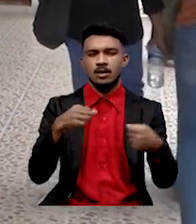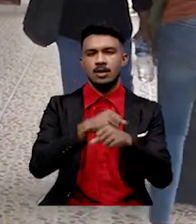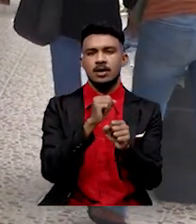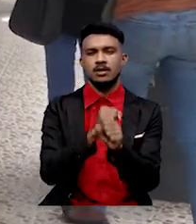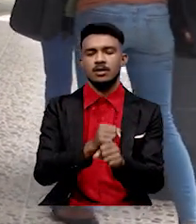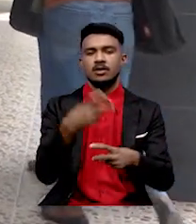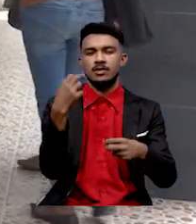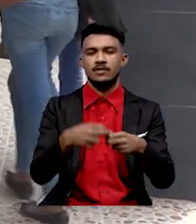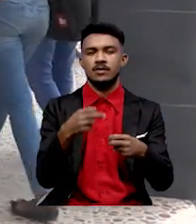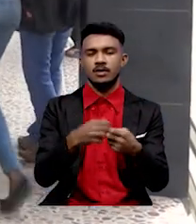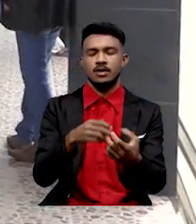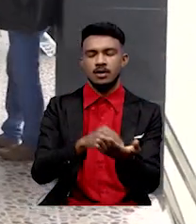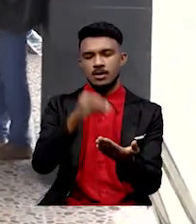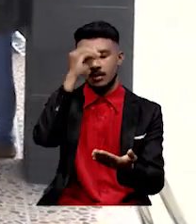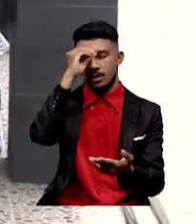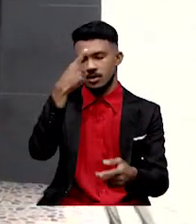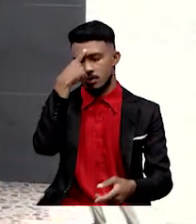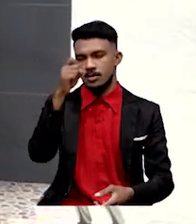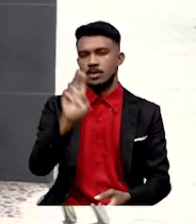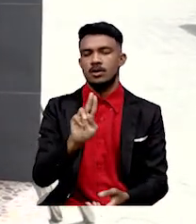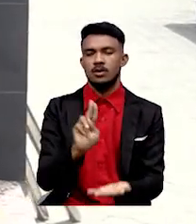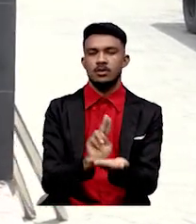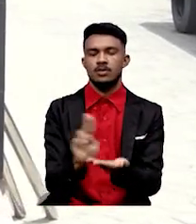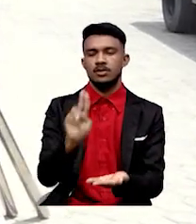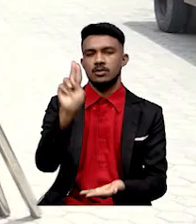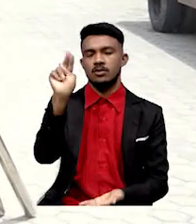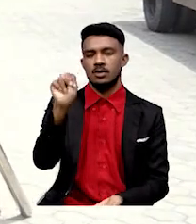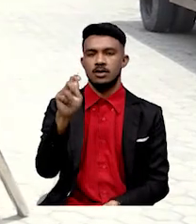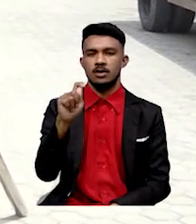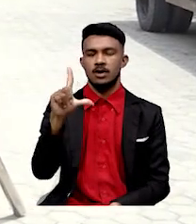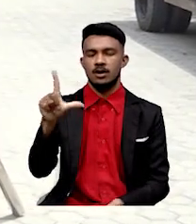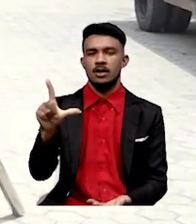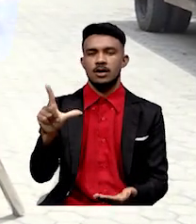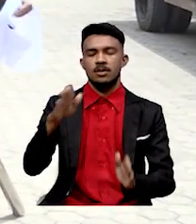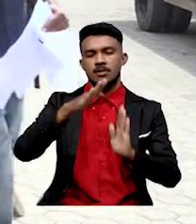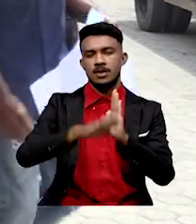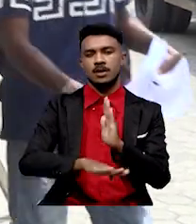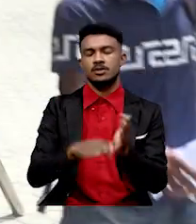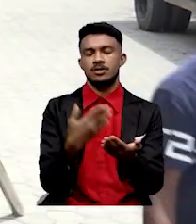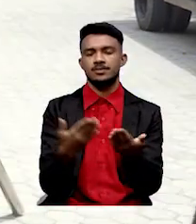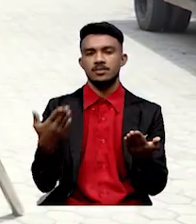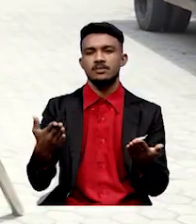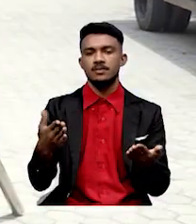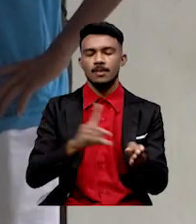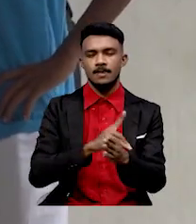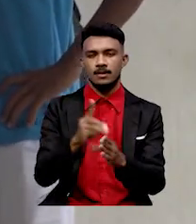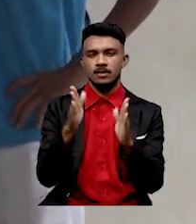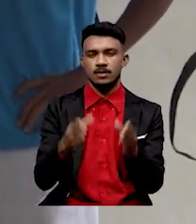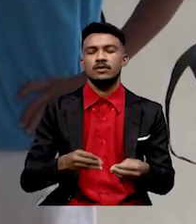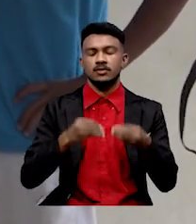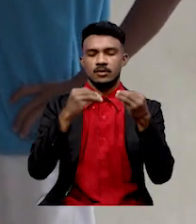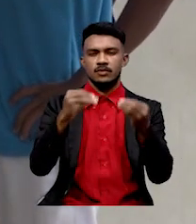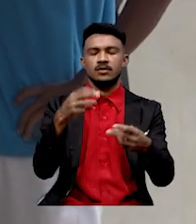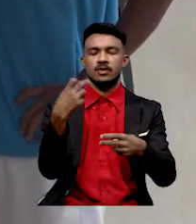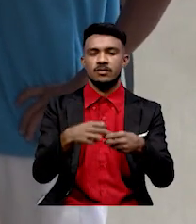ensino aprendizagem, tamba UNITELI menos infraestrutura no recurso humano. Reitor UNITELI hato preocupação e a sexta semana